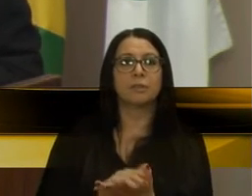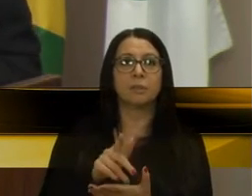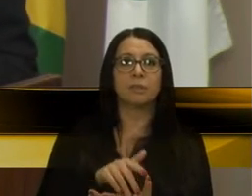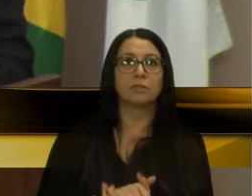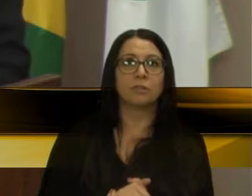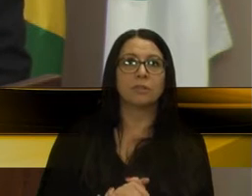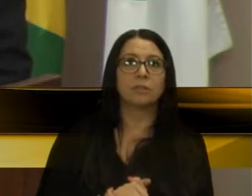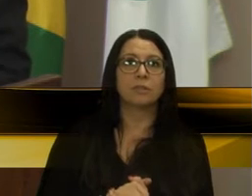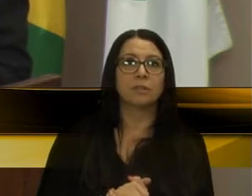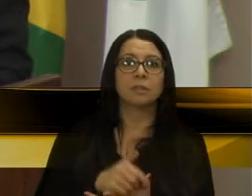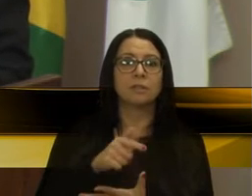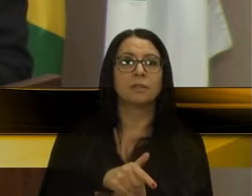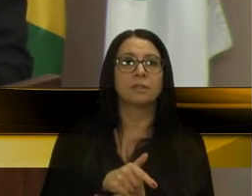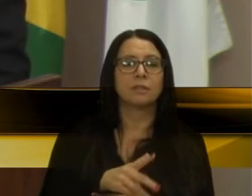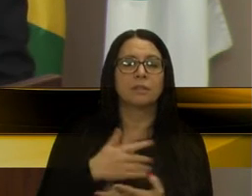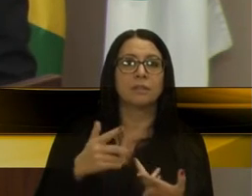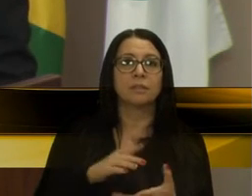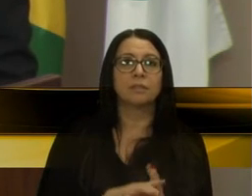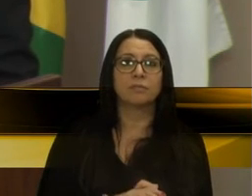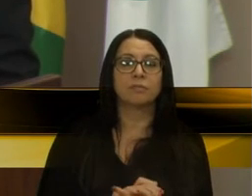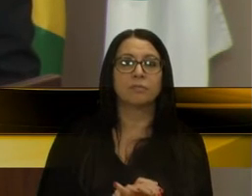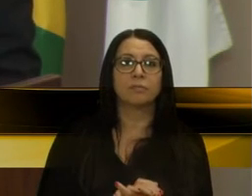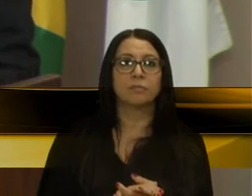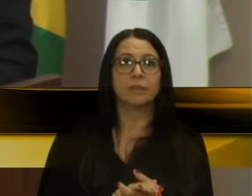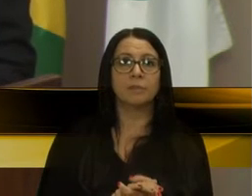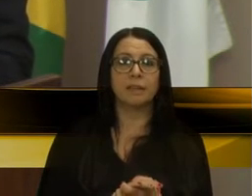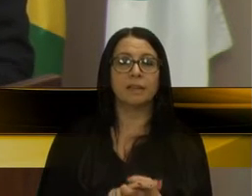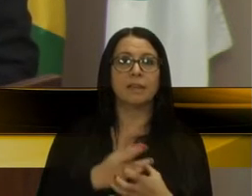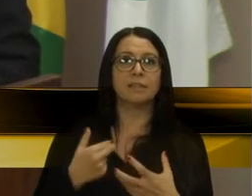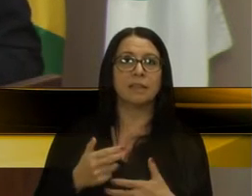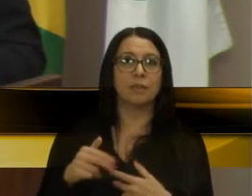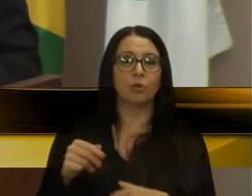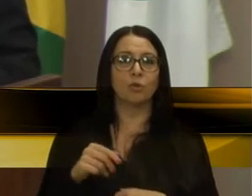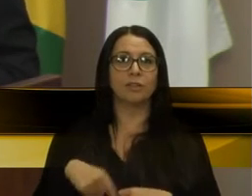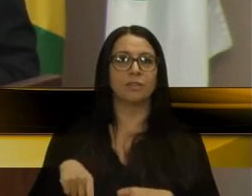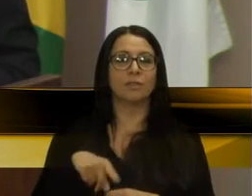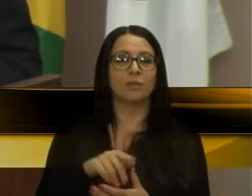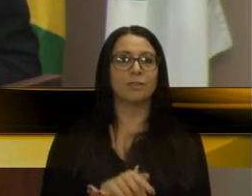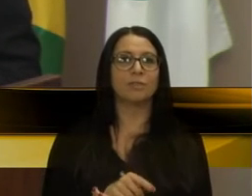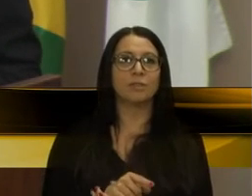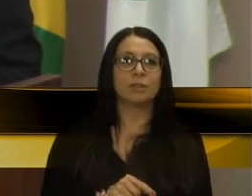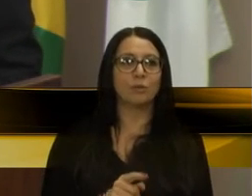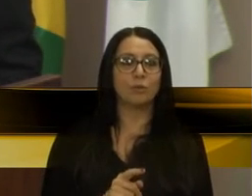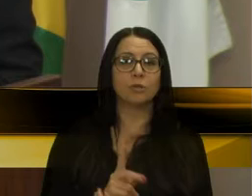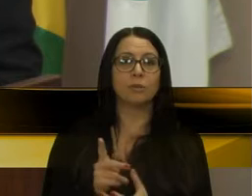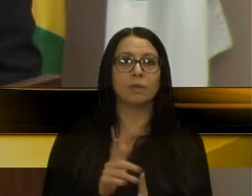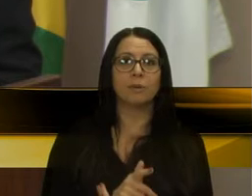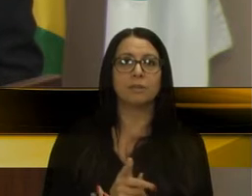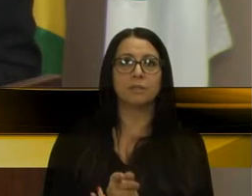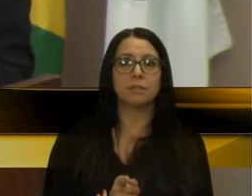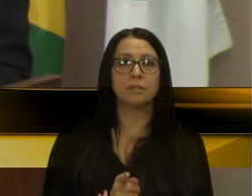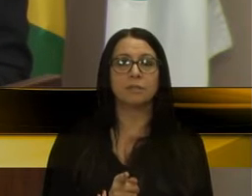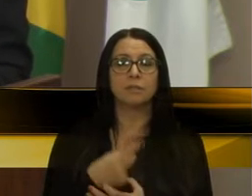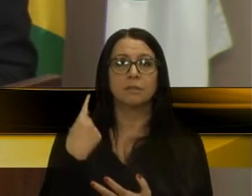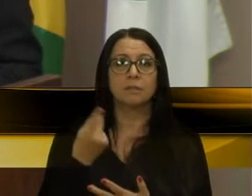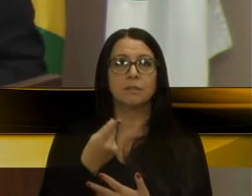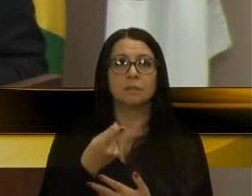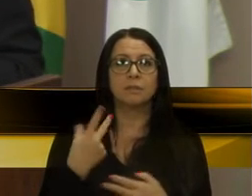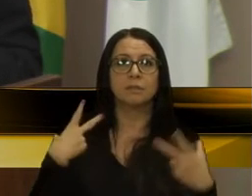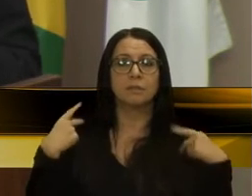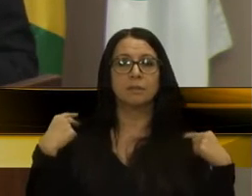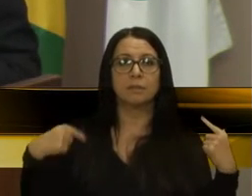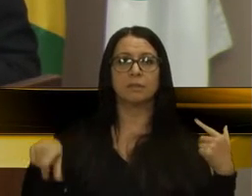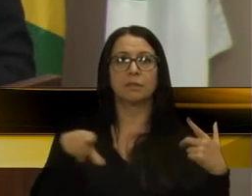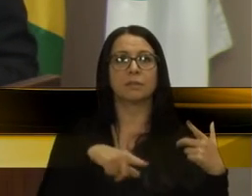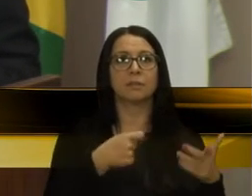atacando, está se criando a indústria da morte. E isso dito pelos especialistas. Eu não sou especialista em trânsito, eu sou um motorista